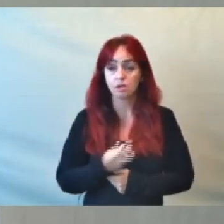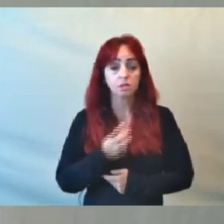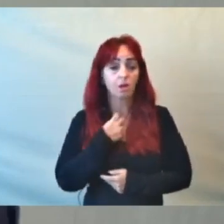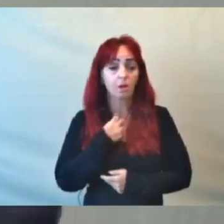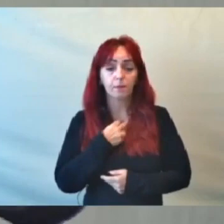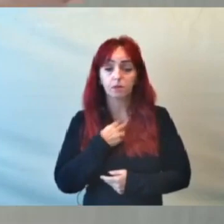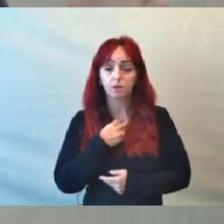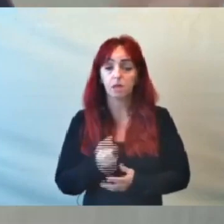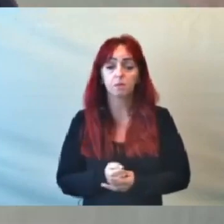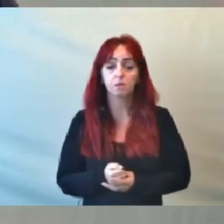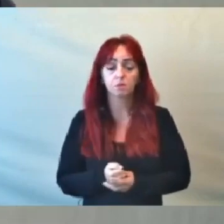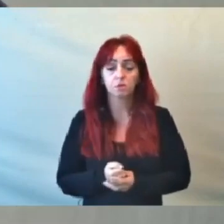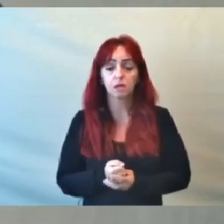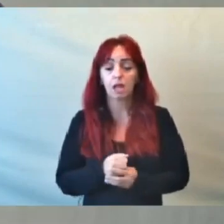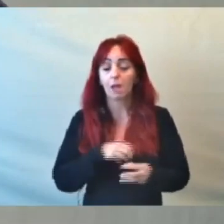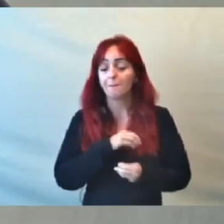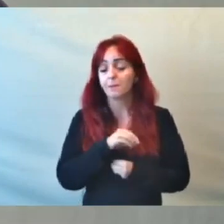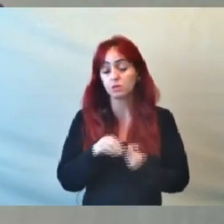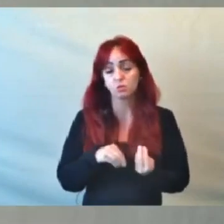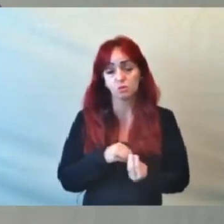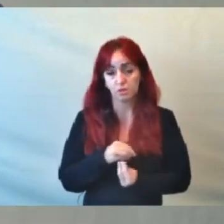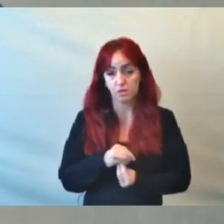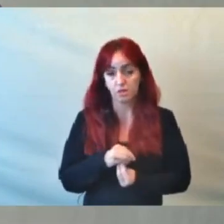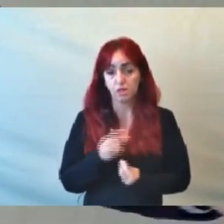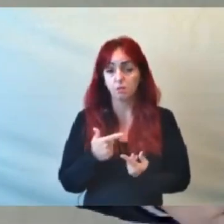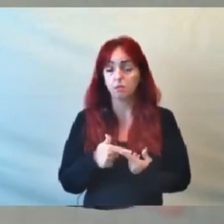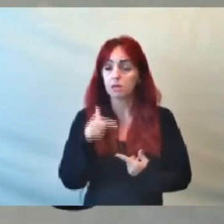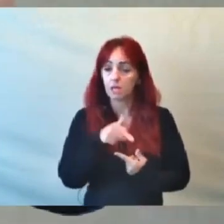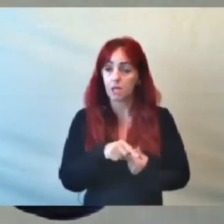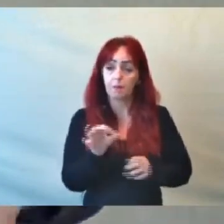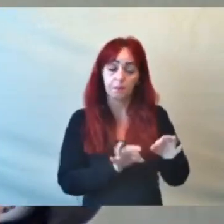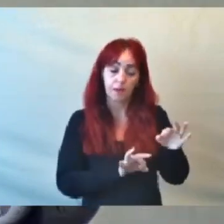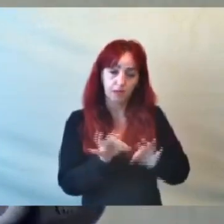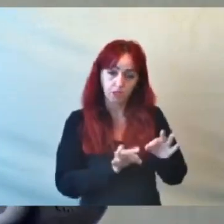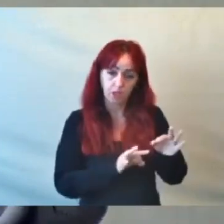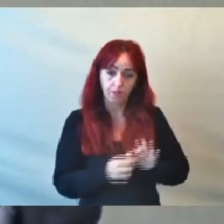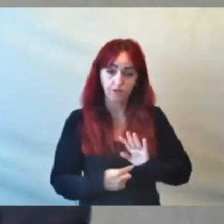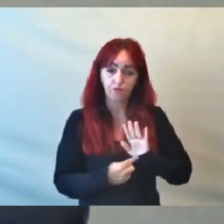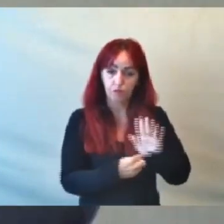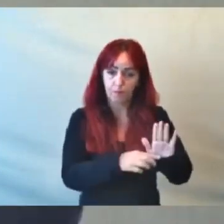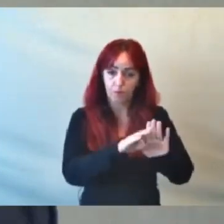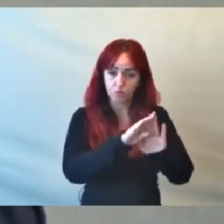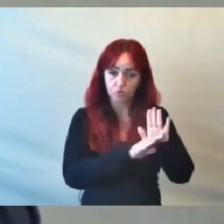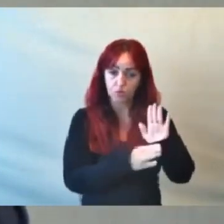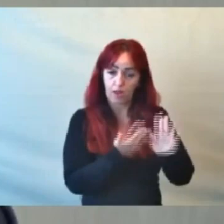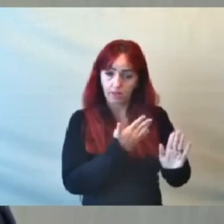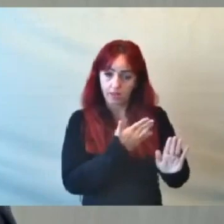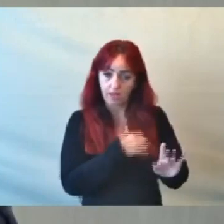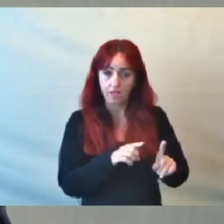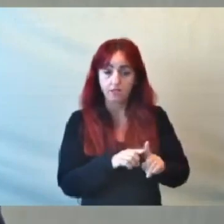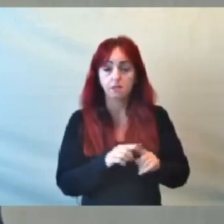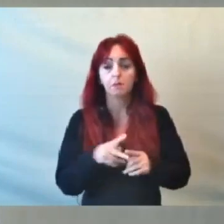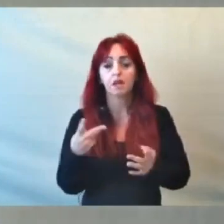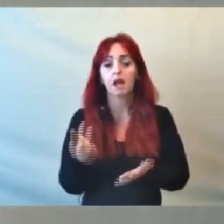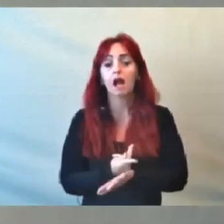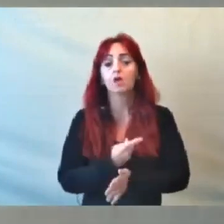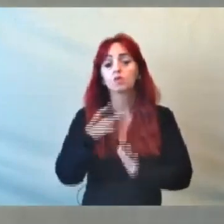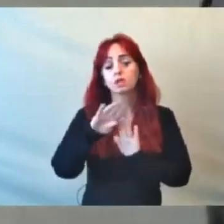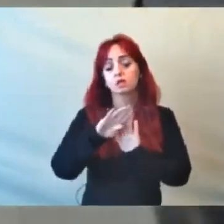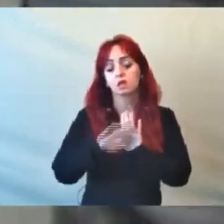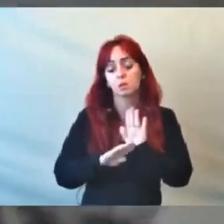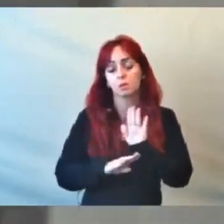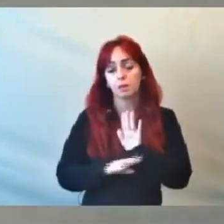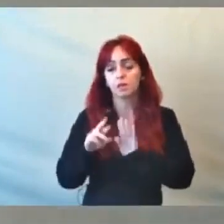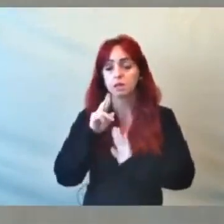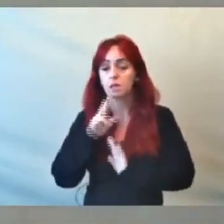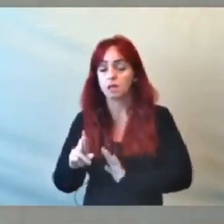são planejamentos que foram postos lá atrás, execução dos cronogramas e os fatos administrativos, os atos administrativos estão